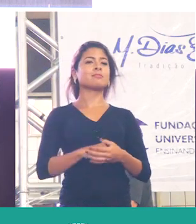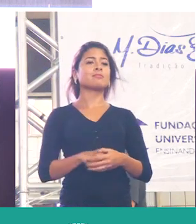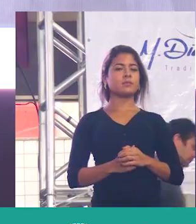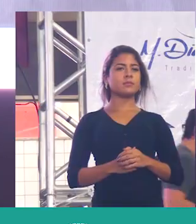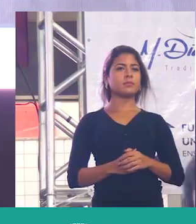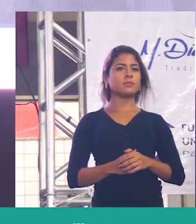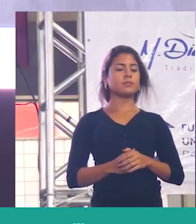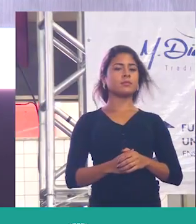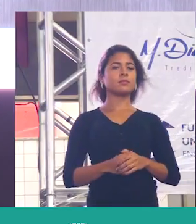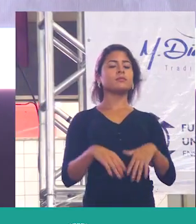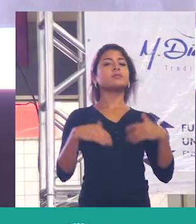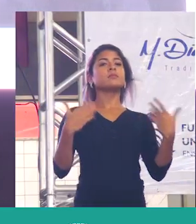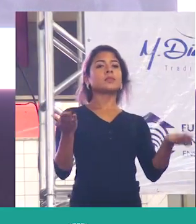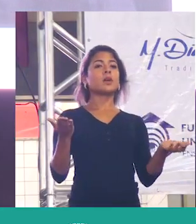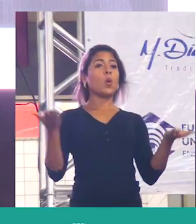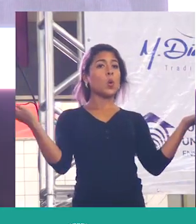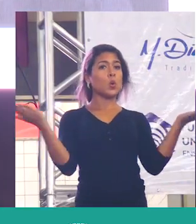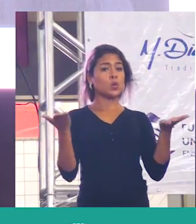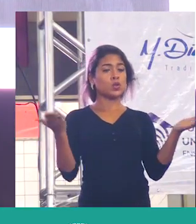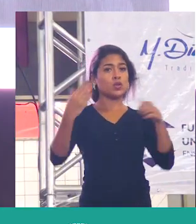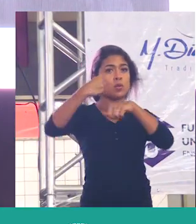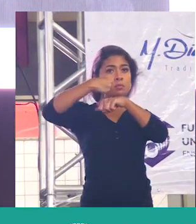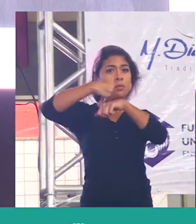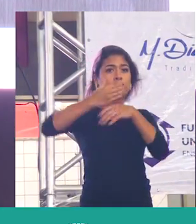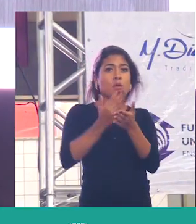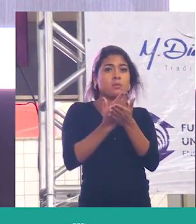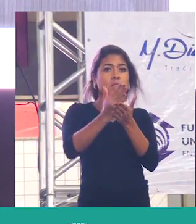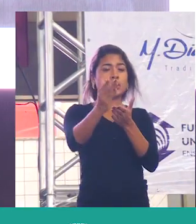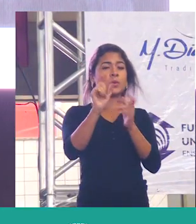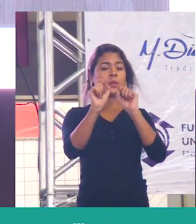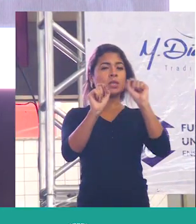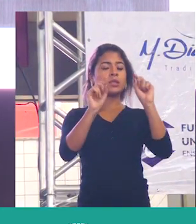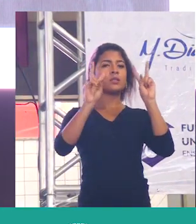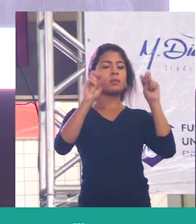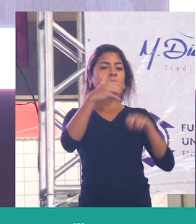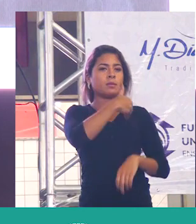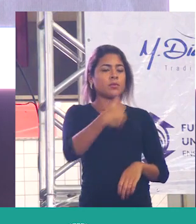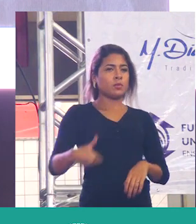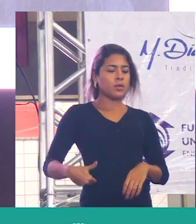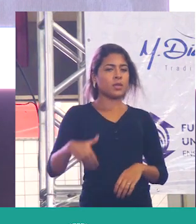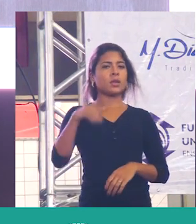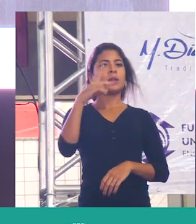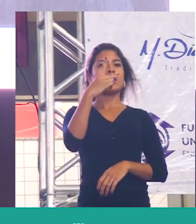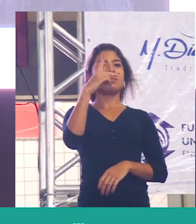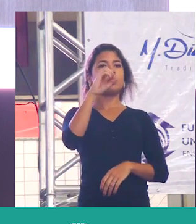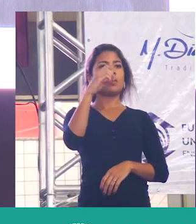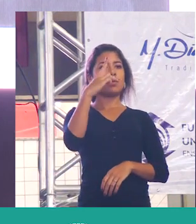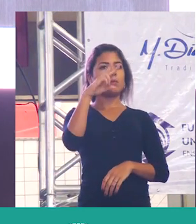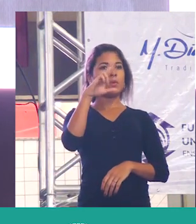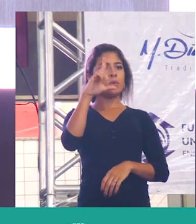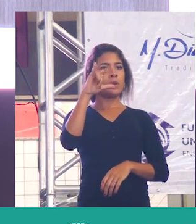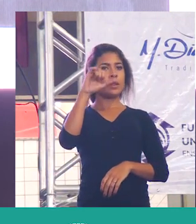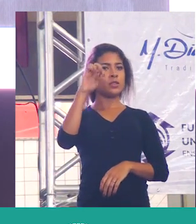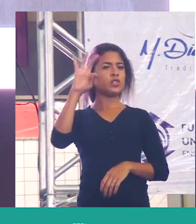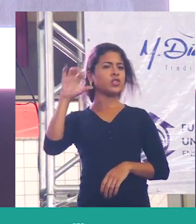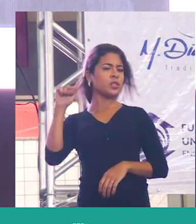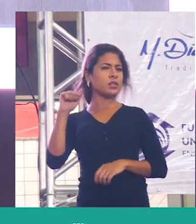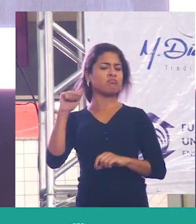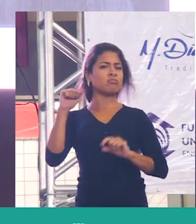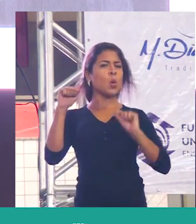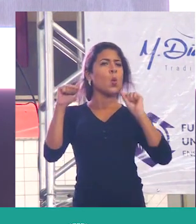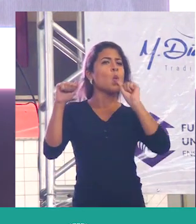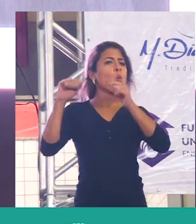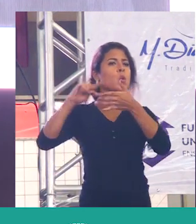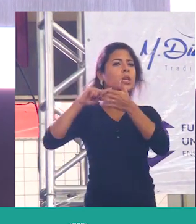obra. Nós começamos hoje com República Populista. O que é que nós chamamos de República